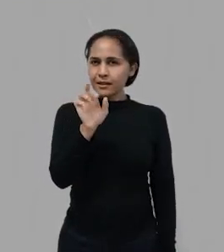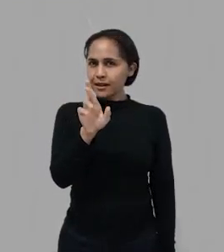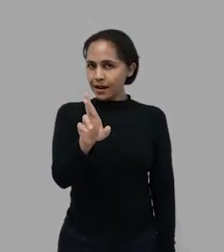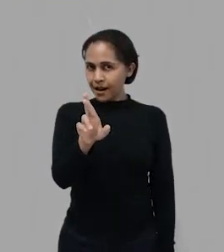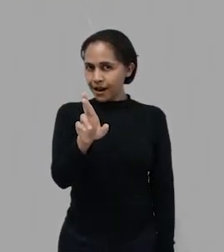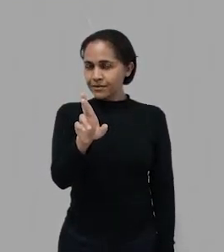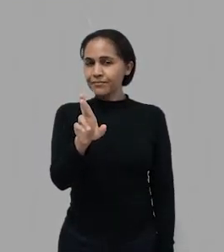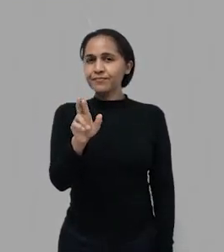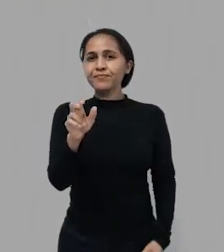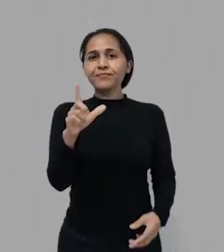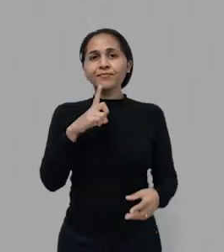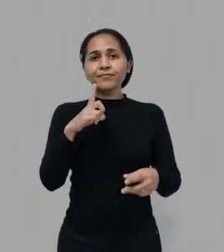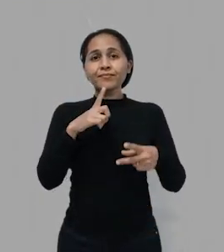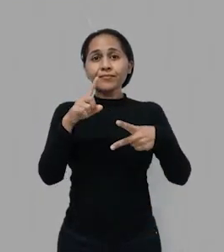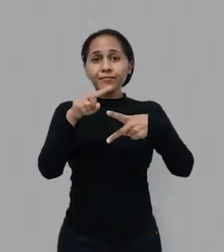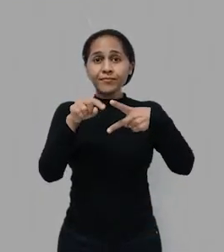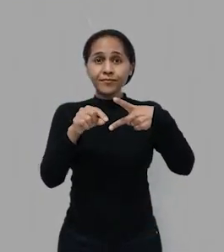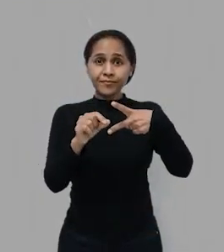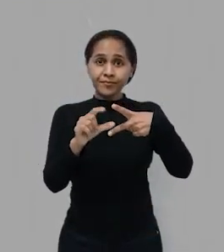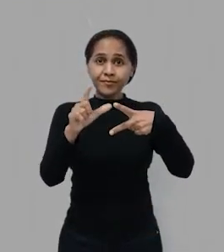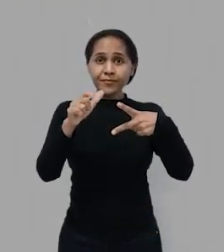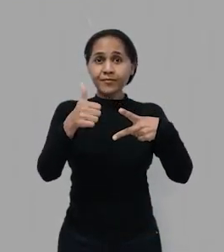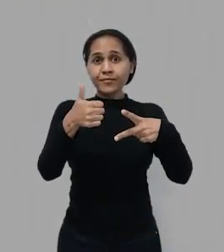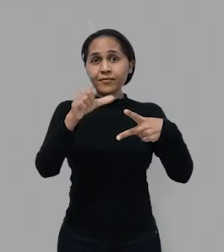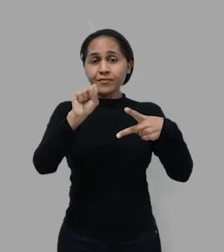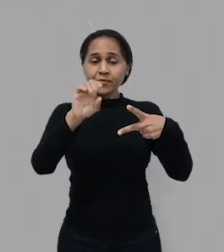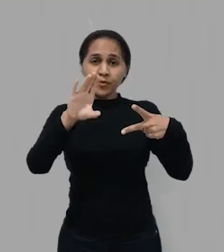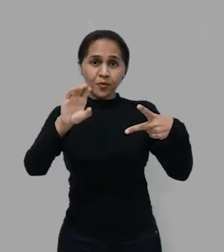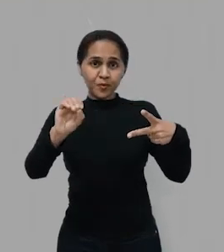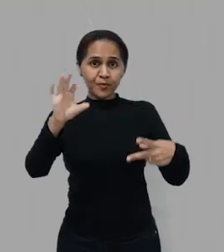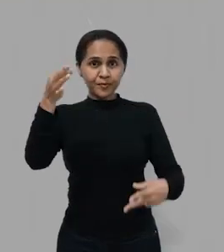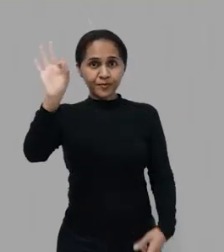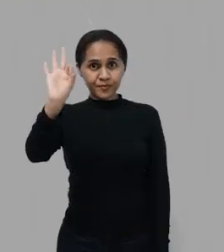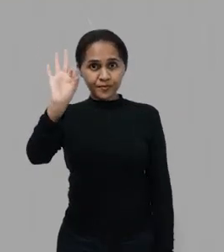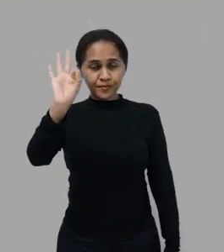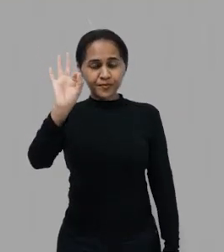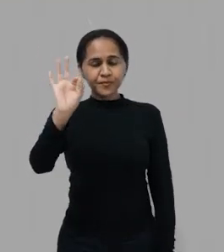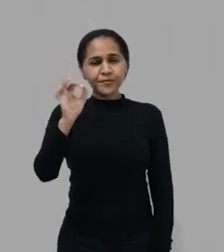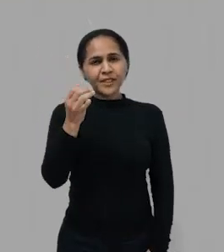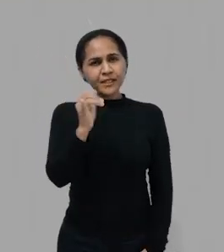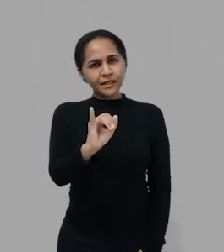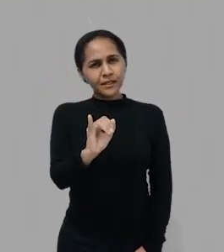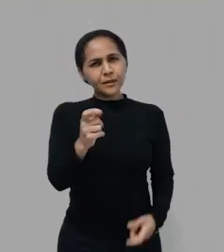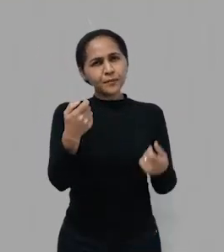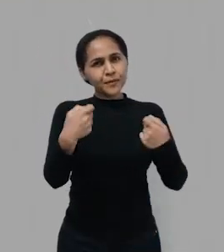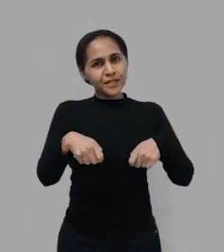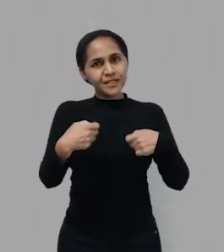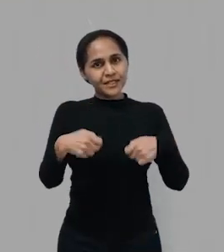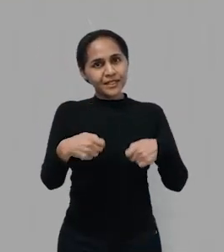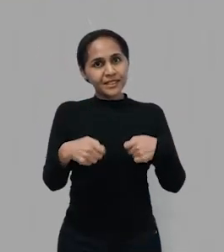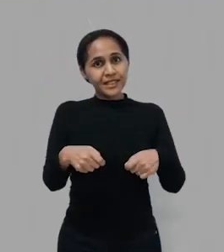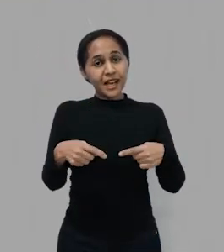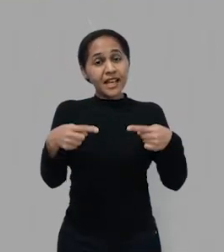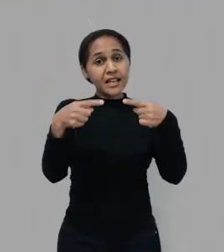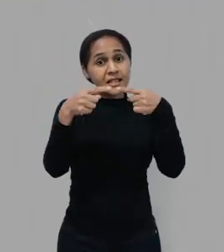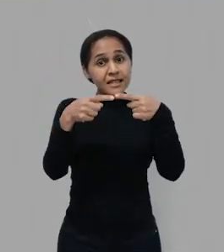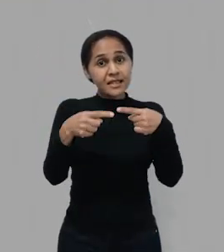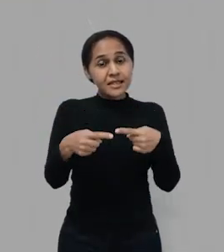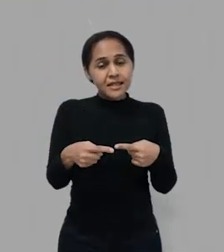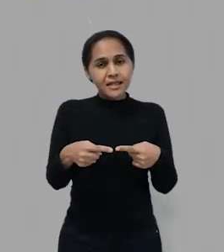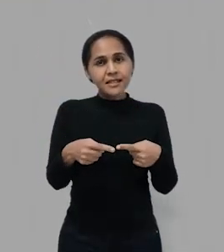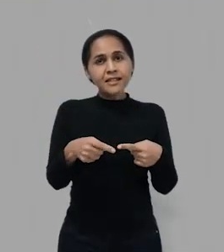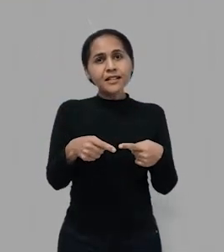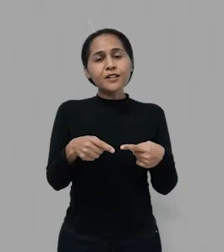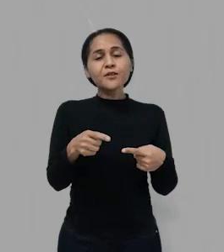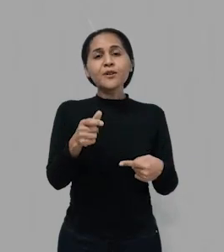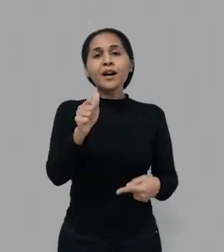180 graus. Então, toda vez que a gente precisar recorrer a esses ângulos de ligações, nós